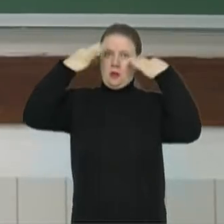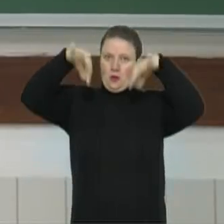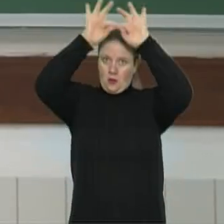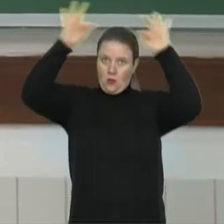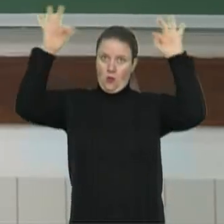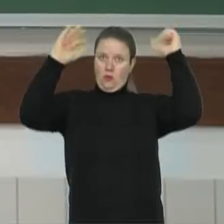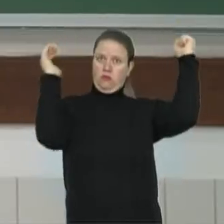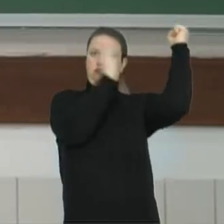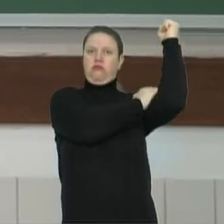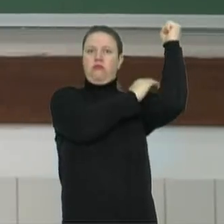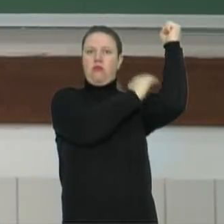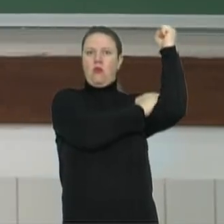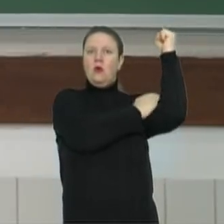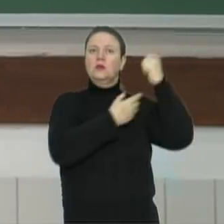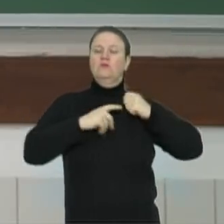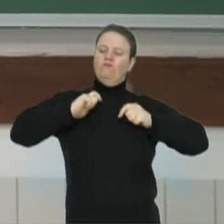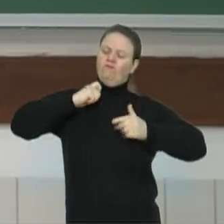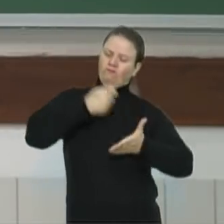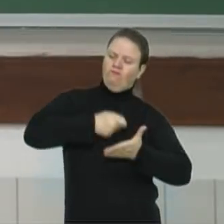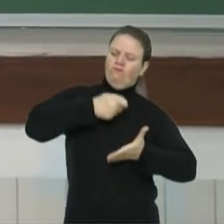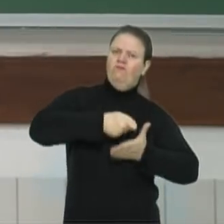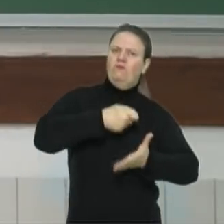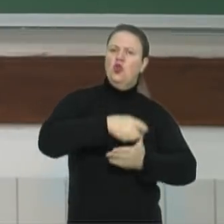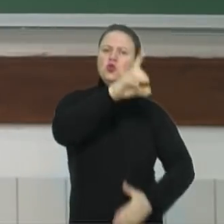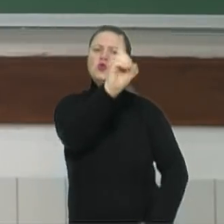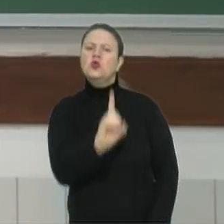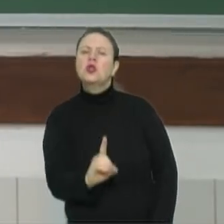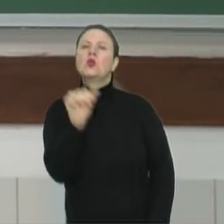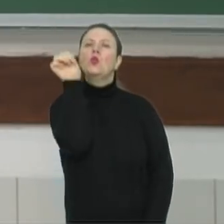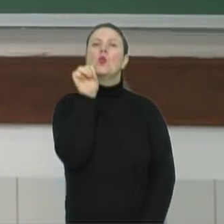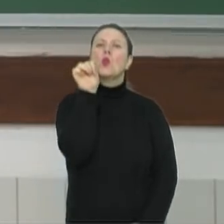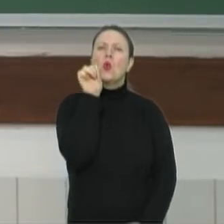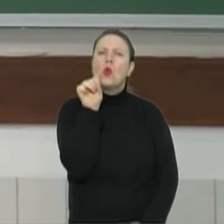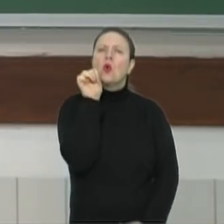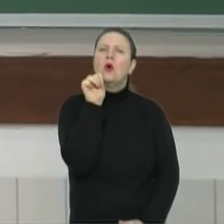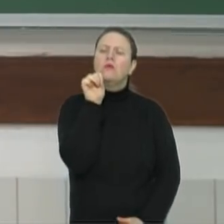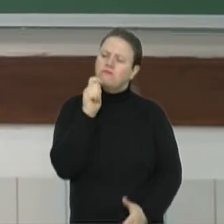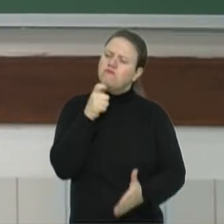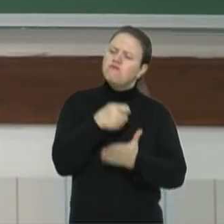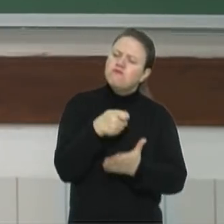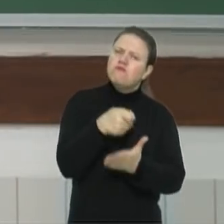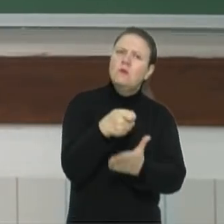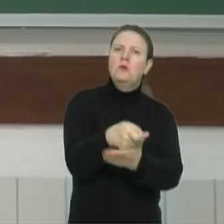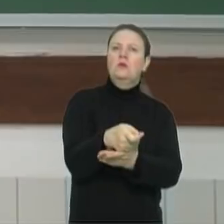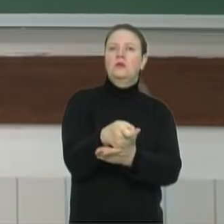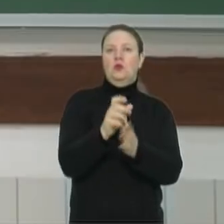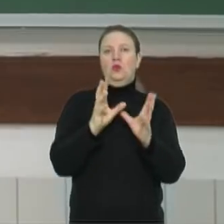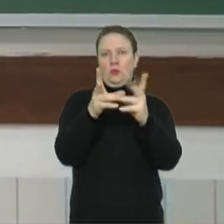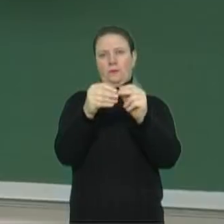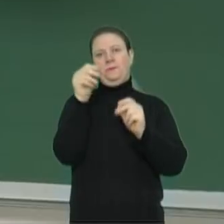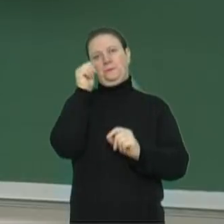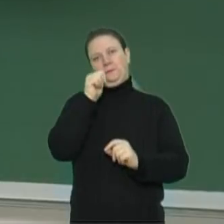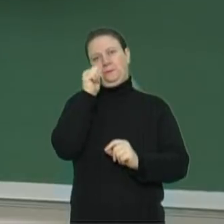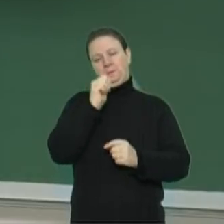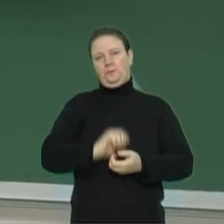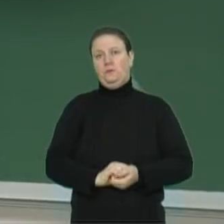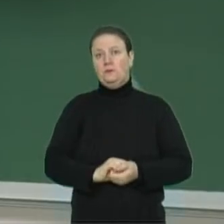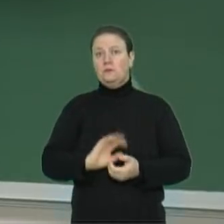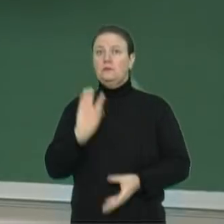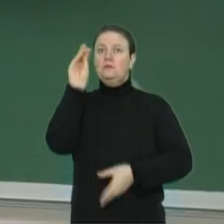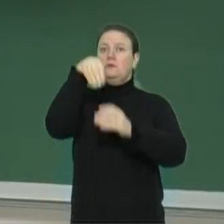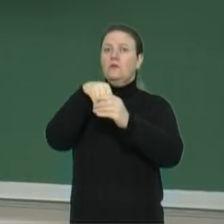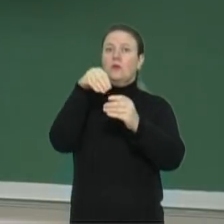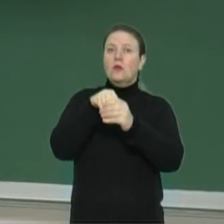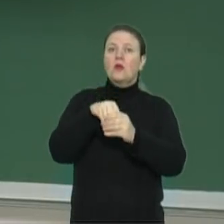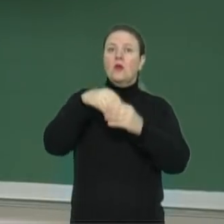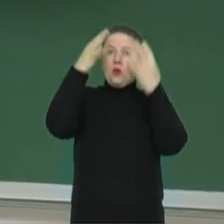século XX aí vai justamente brigar por ter mais direitos, né, trazer mais direitos para as mulheres. E dentro do feminismo da Simone